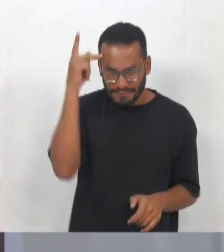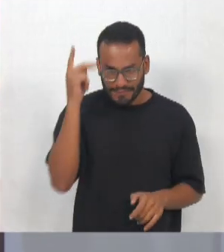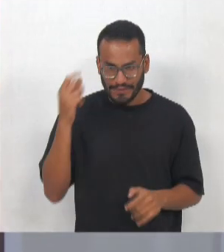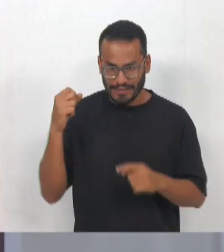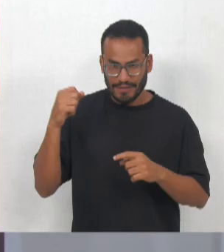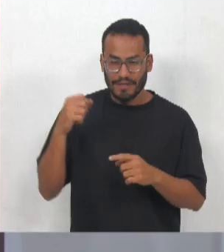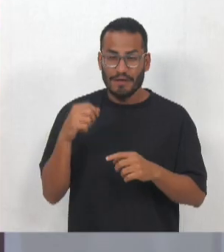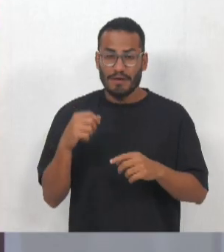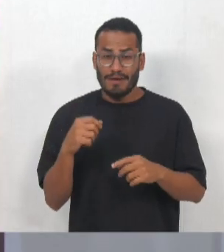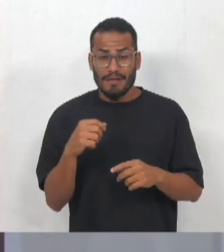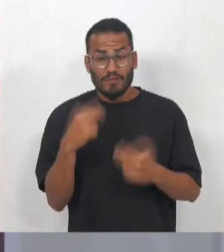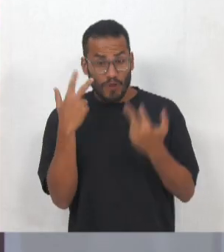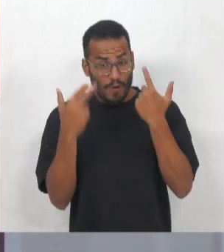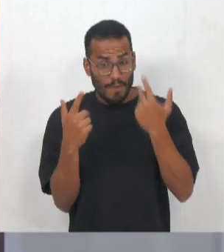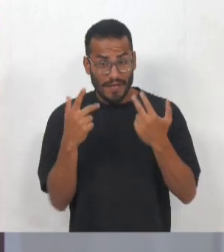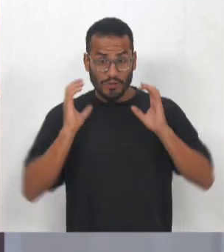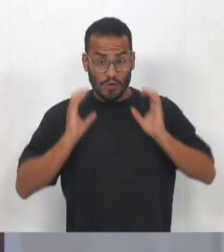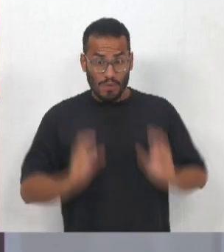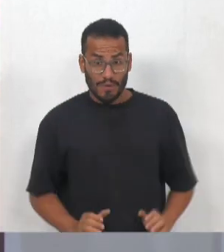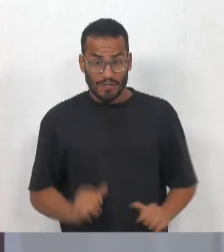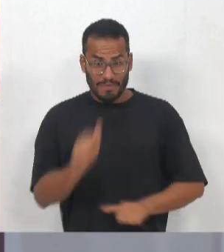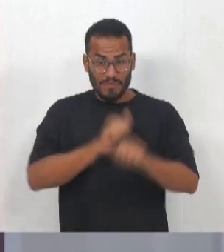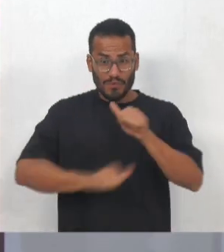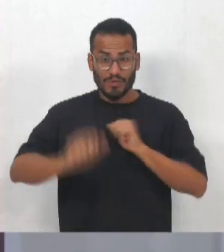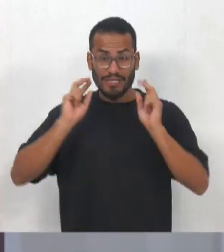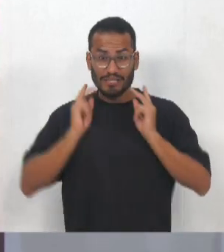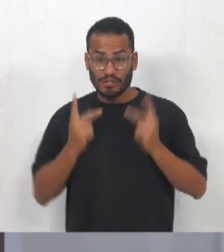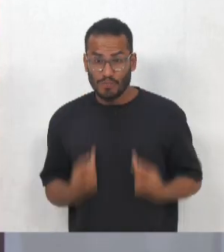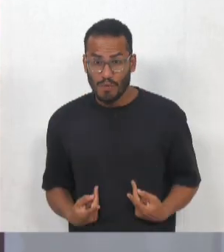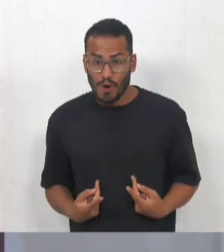têm um comportamento com mudanças de humor,